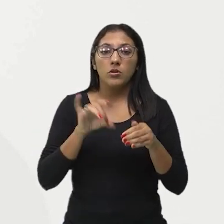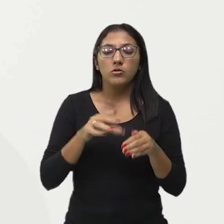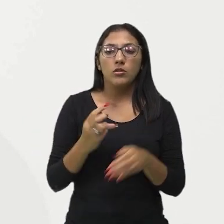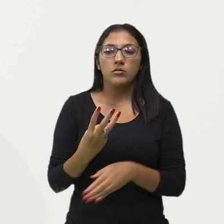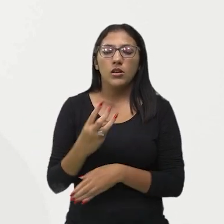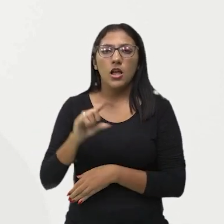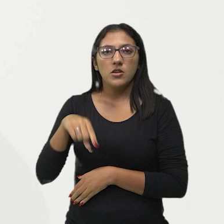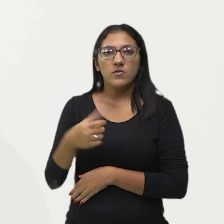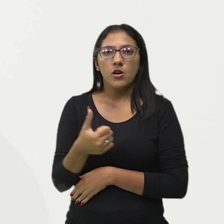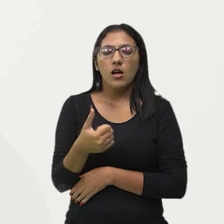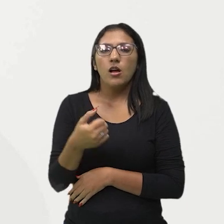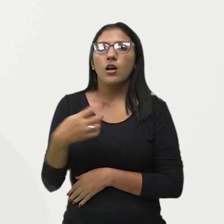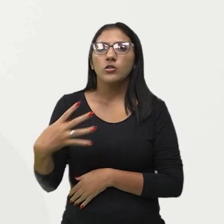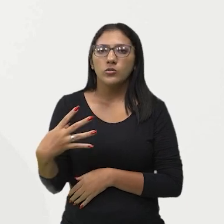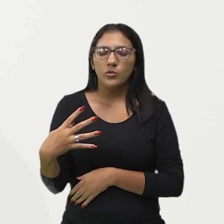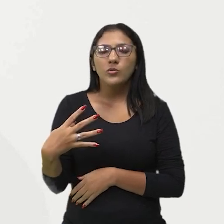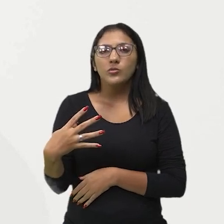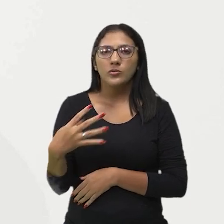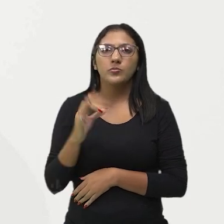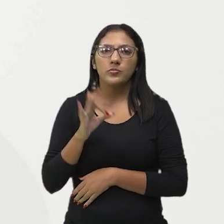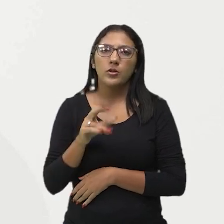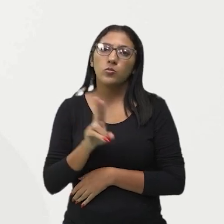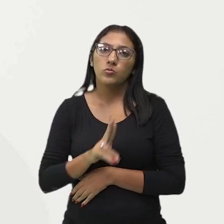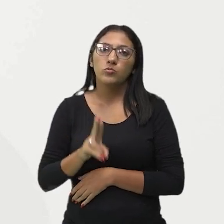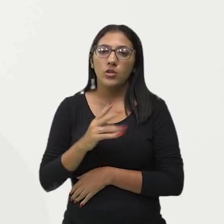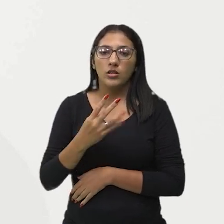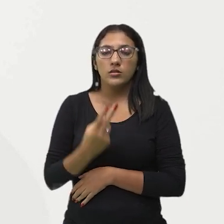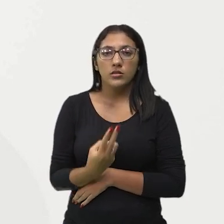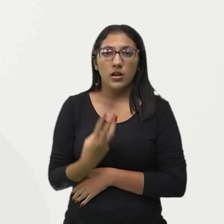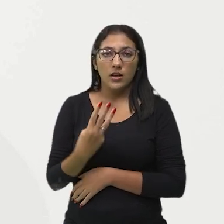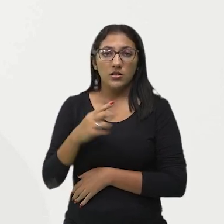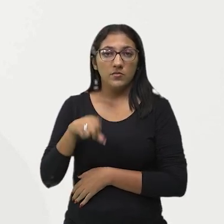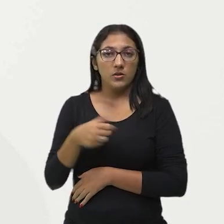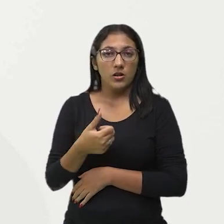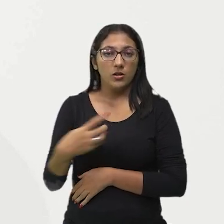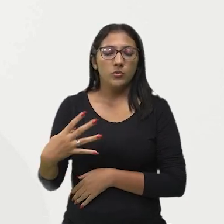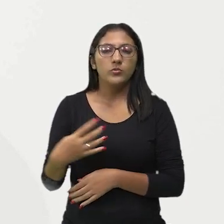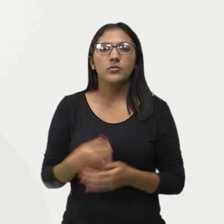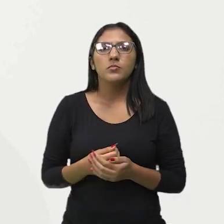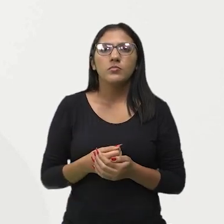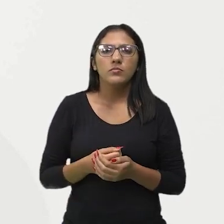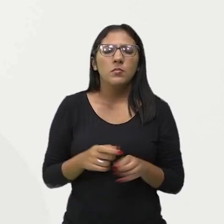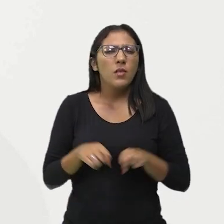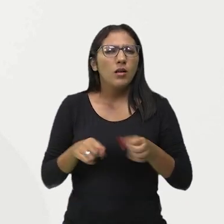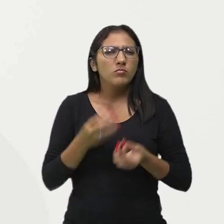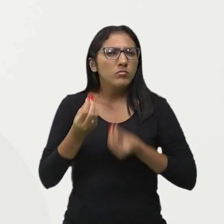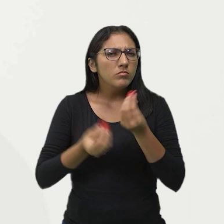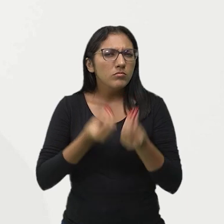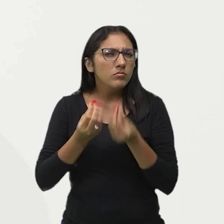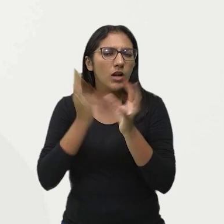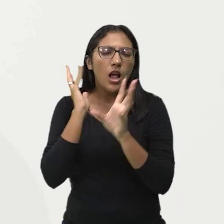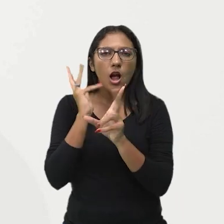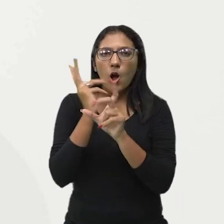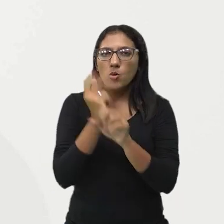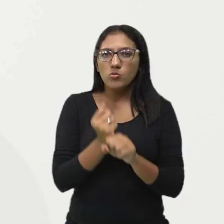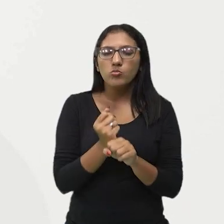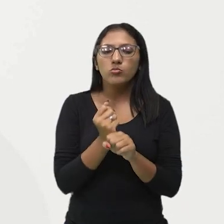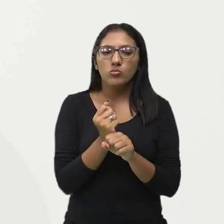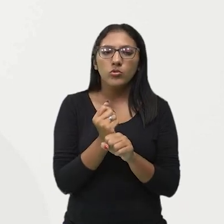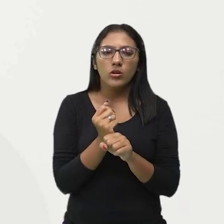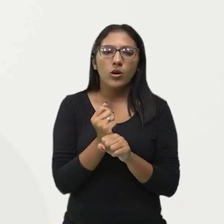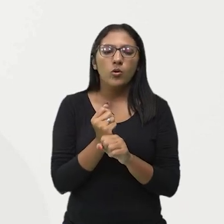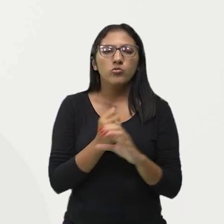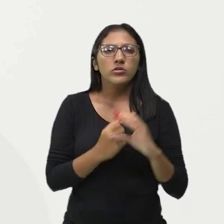casas decimais, então 3,14. E como calcular então, professor? Como calcular o comprimento de uma circunferência?